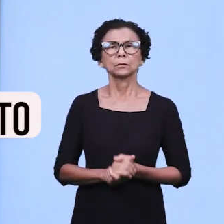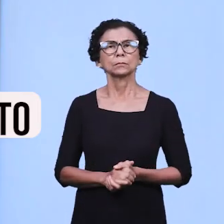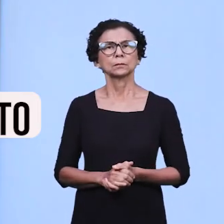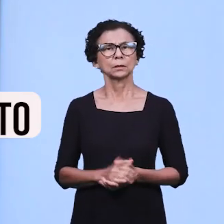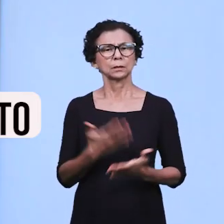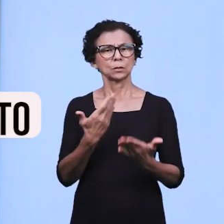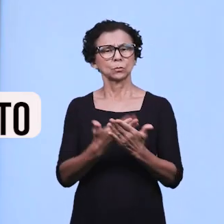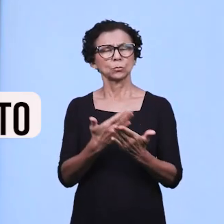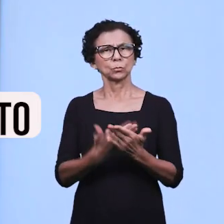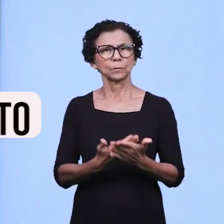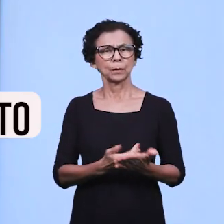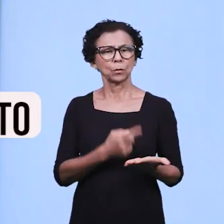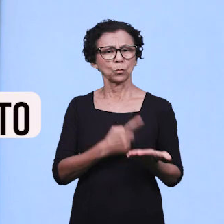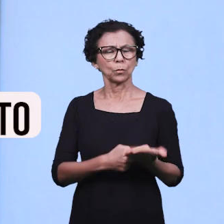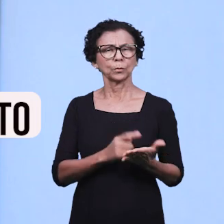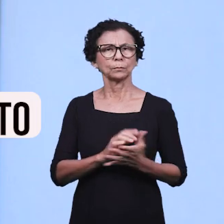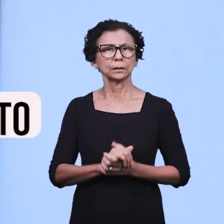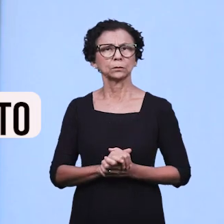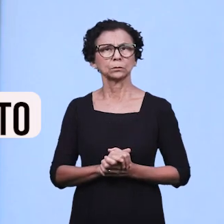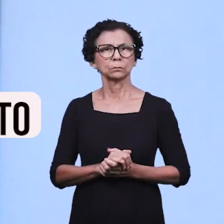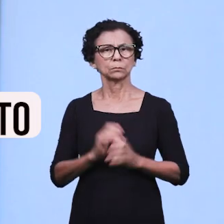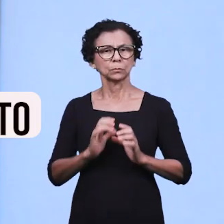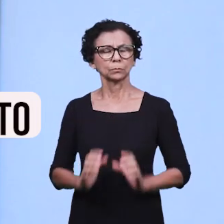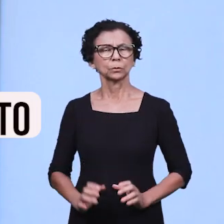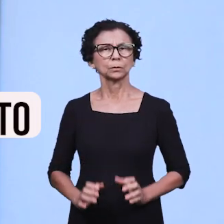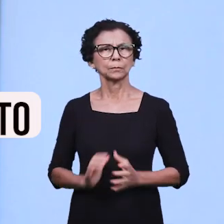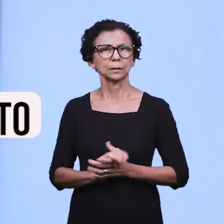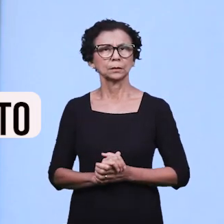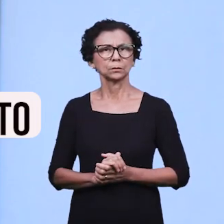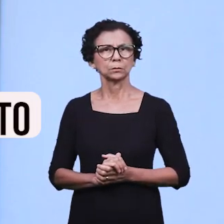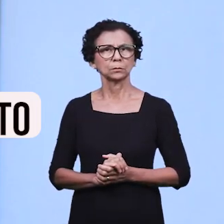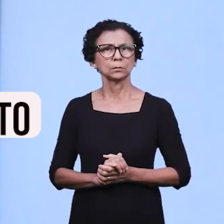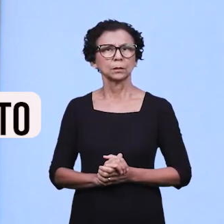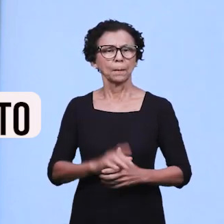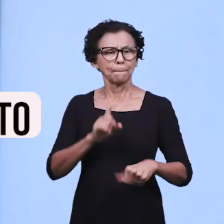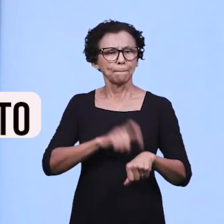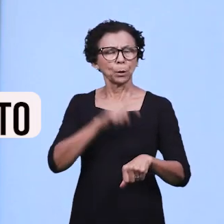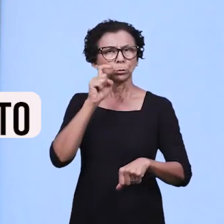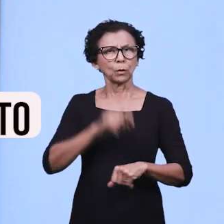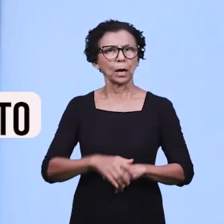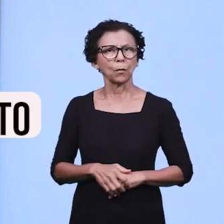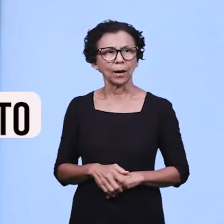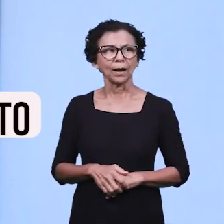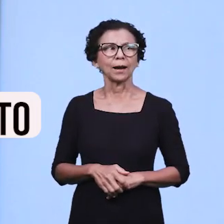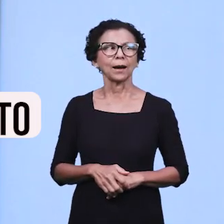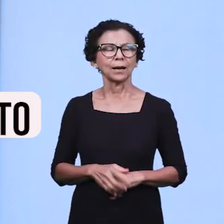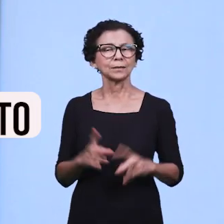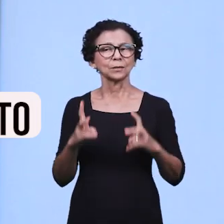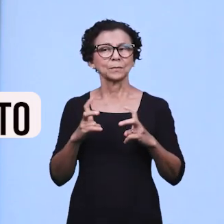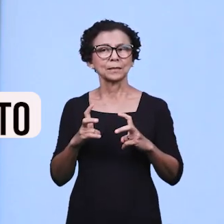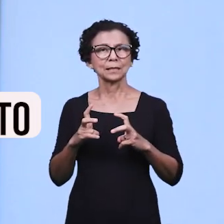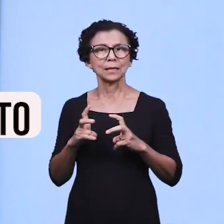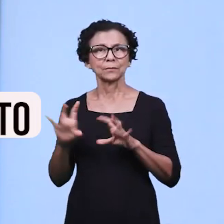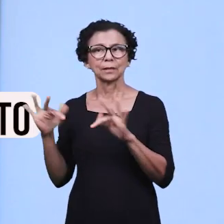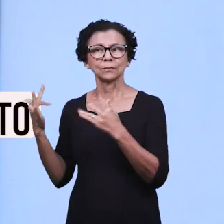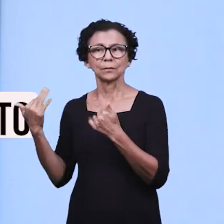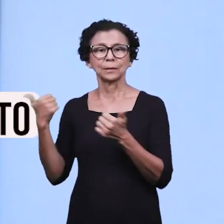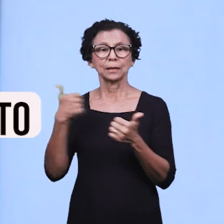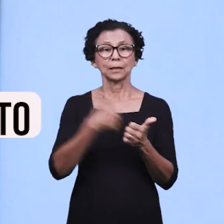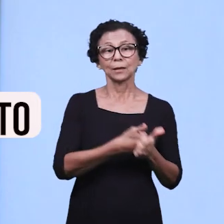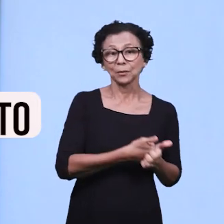organização, pontualidade, ele fala, tem uma família por detrás. Então, a falta da família, ela deixa